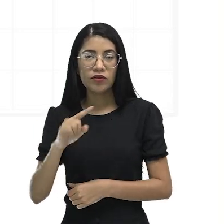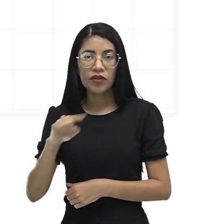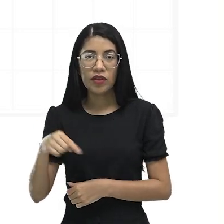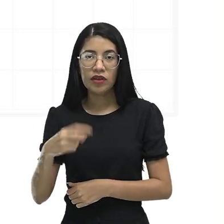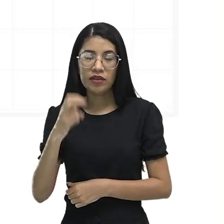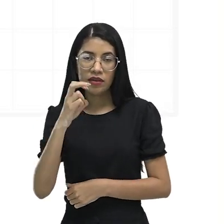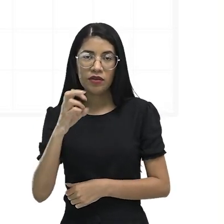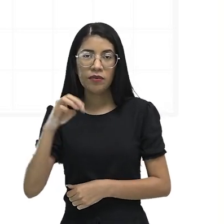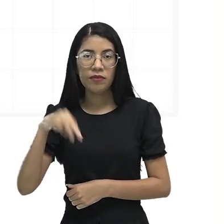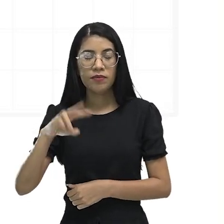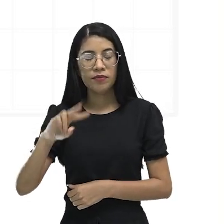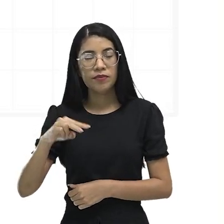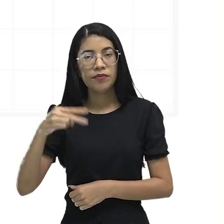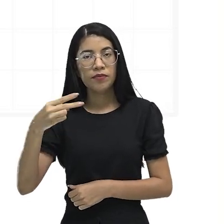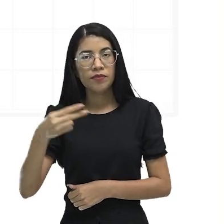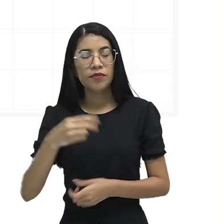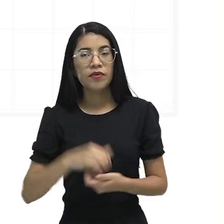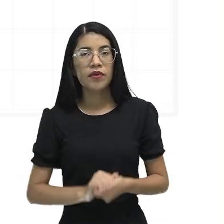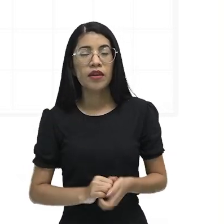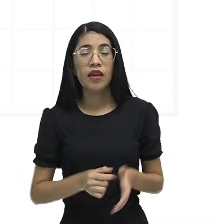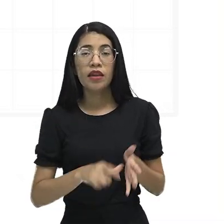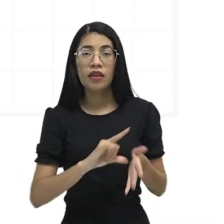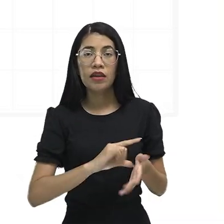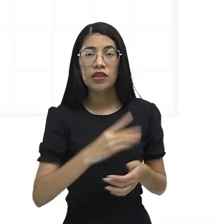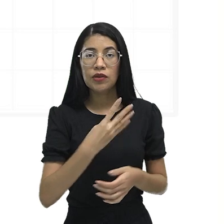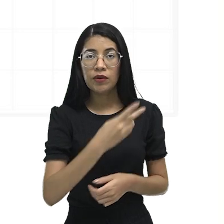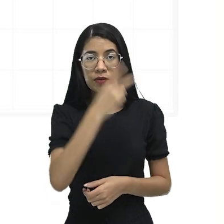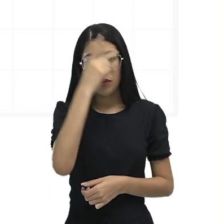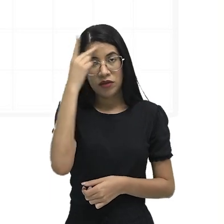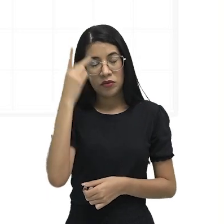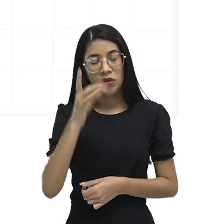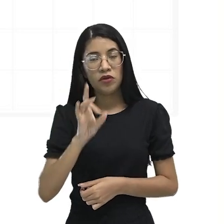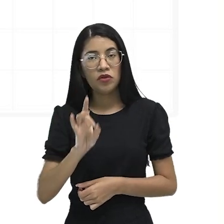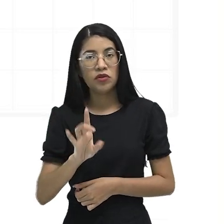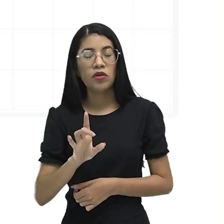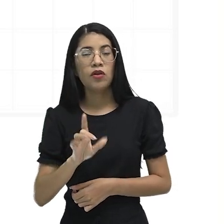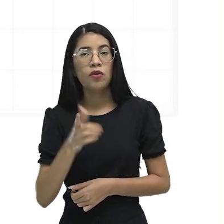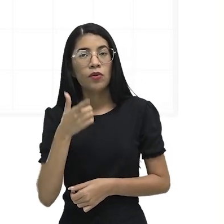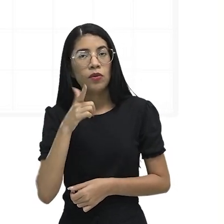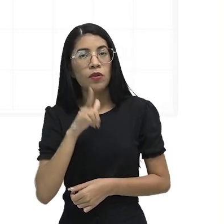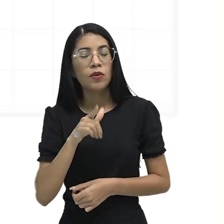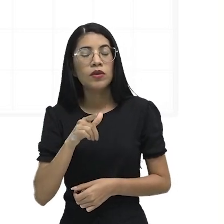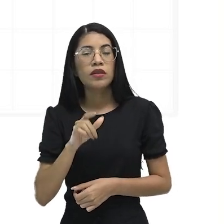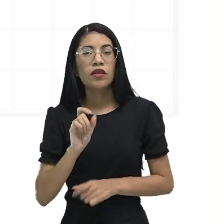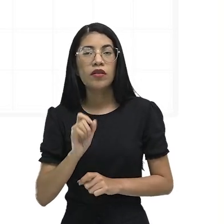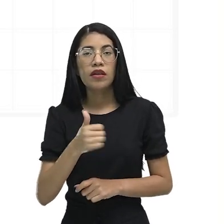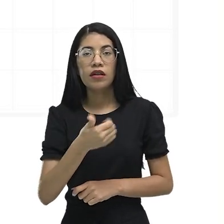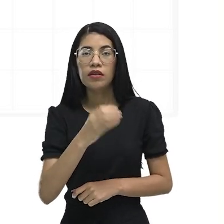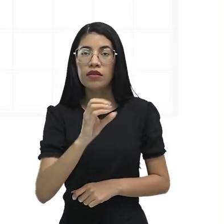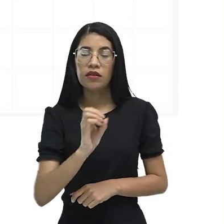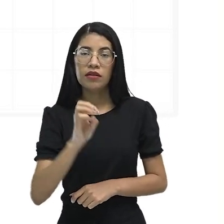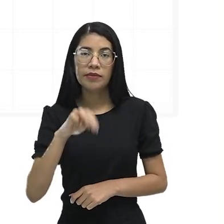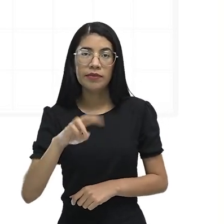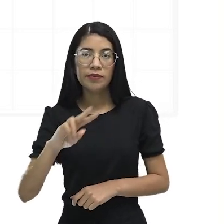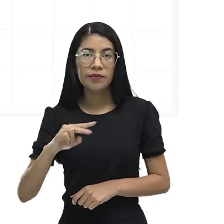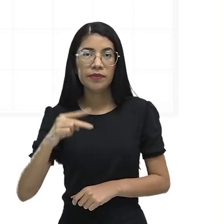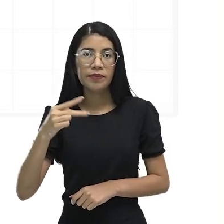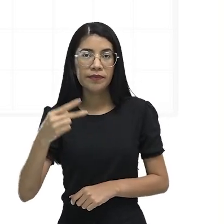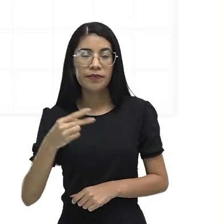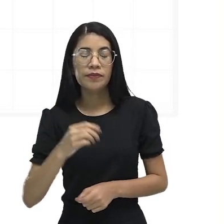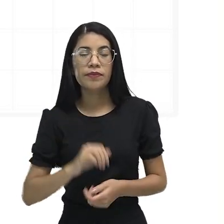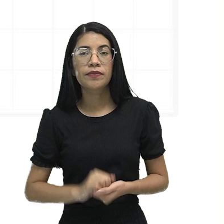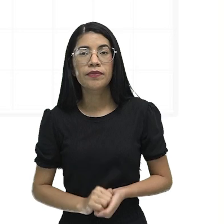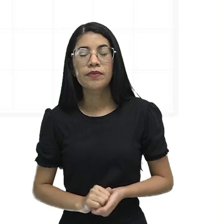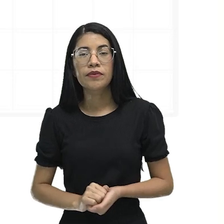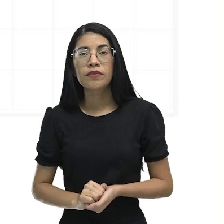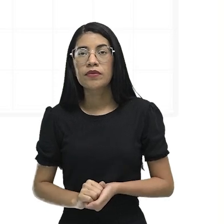22,5 metros quadrados. Enquanto que somente 4 pessoas plantavam apenas 10 metros quadrados. Tá